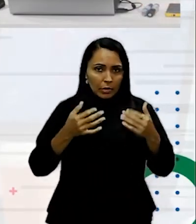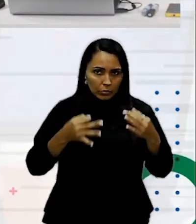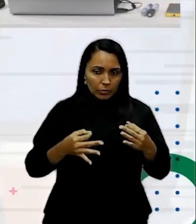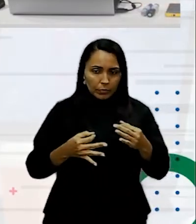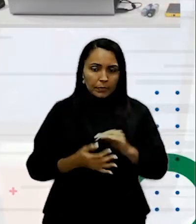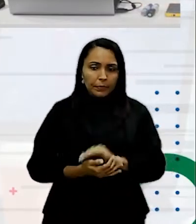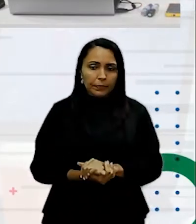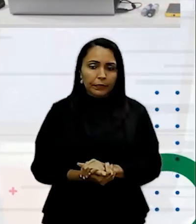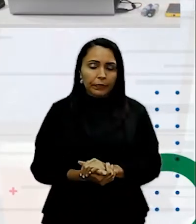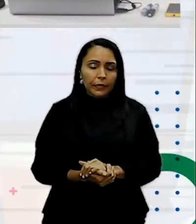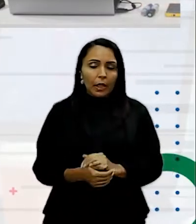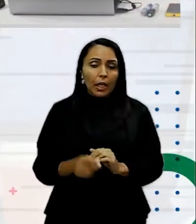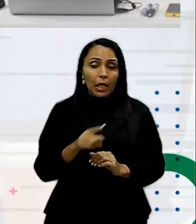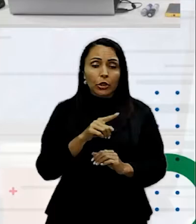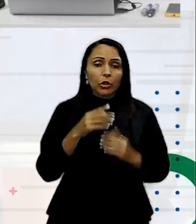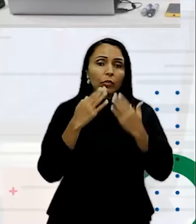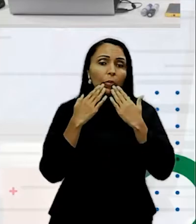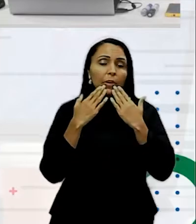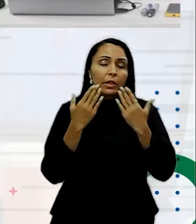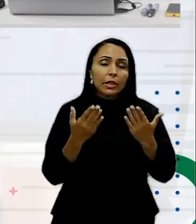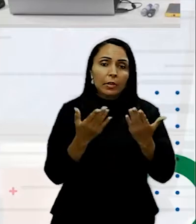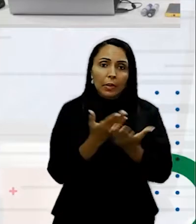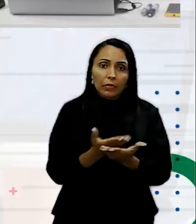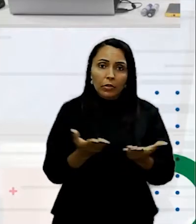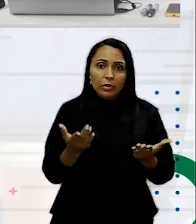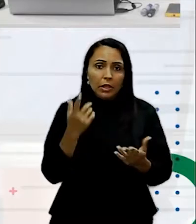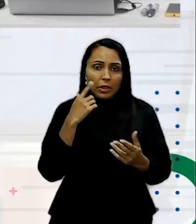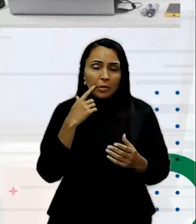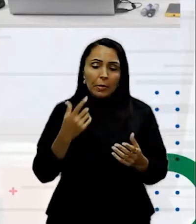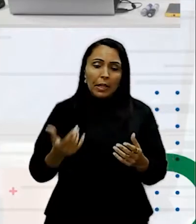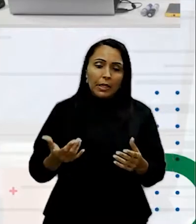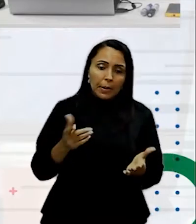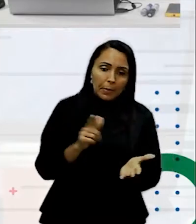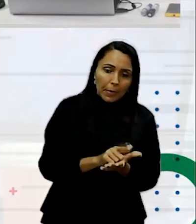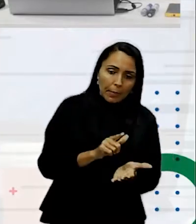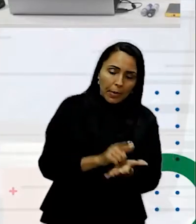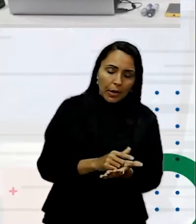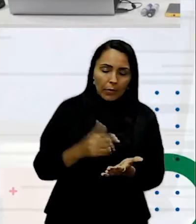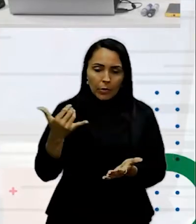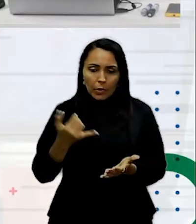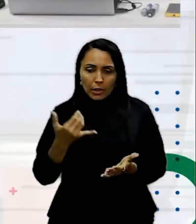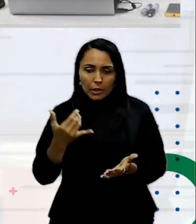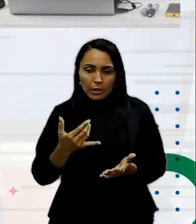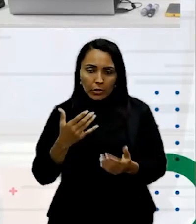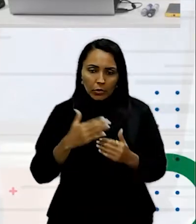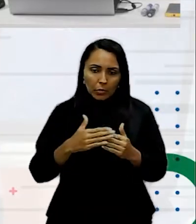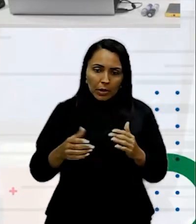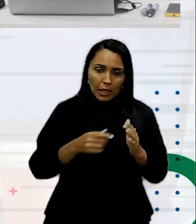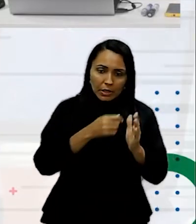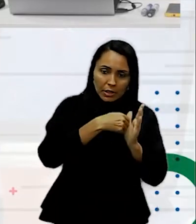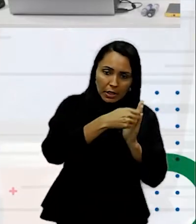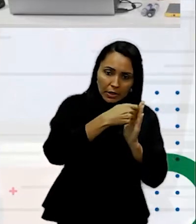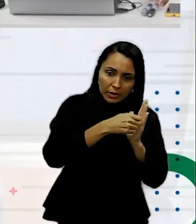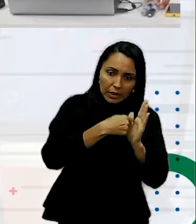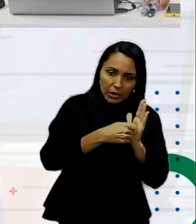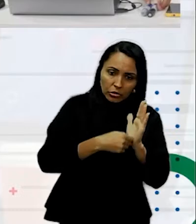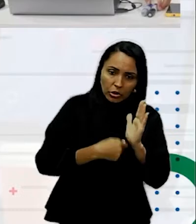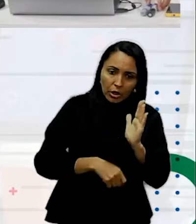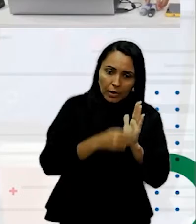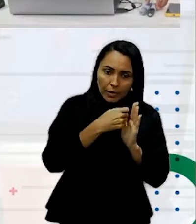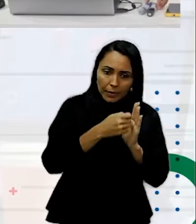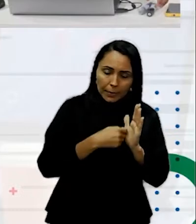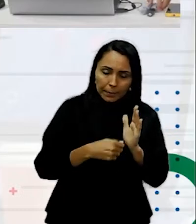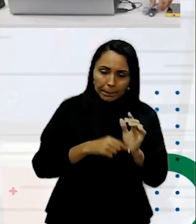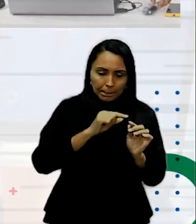Então aqui o que eu vou pedir para vocês é que peguem papel e caneta e comecem a rabiscar a sua interface. Volta só para mim,